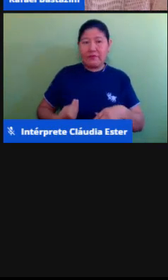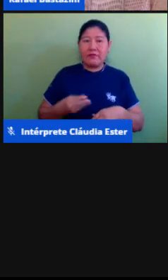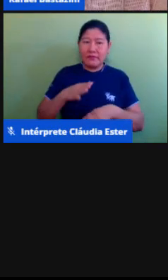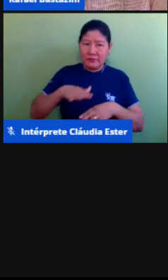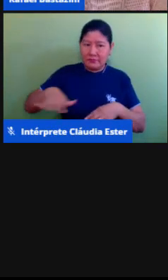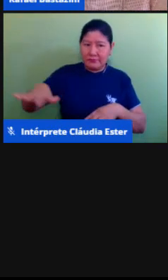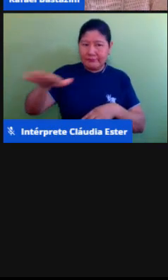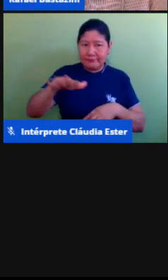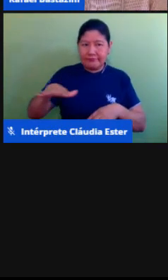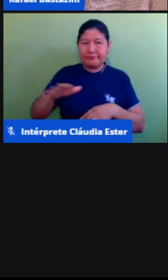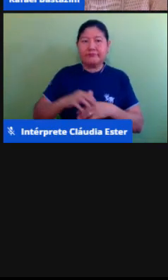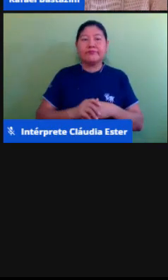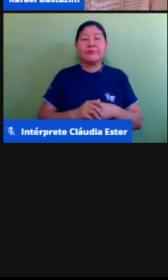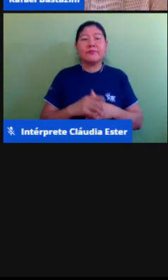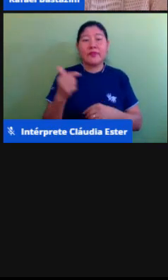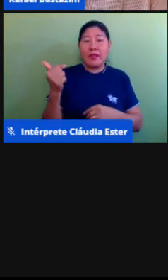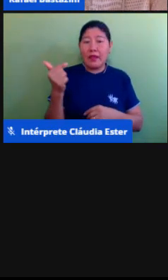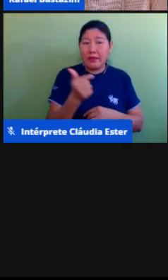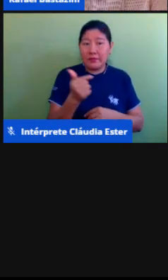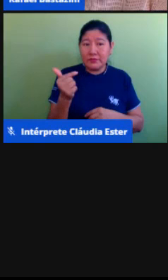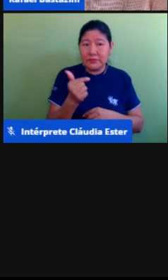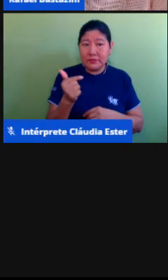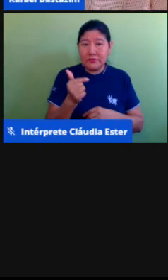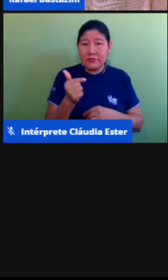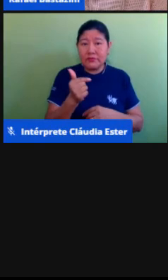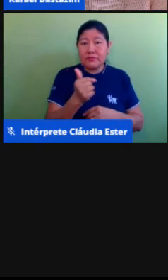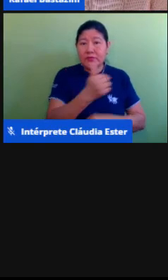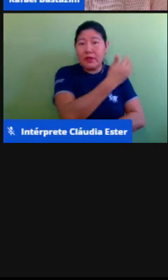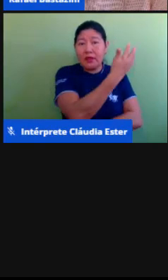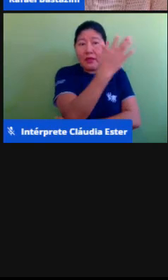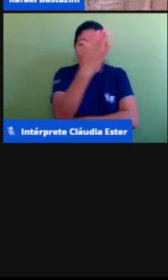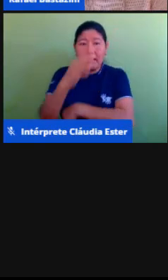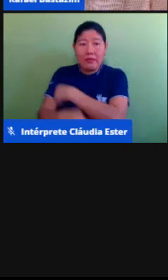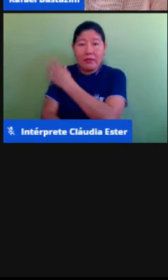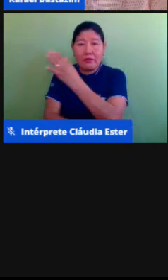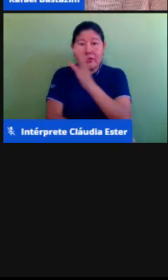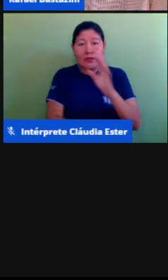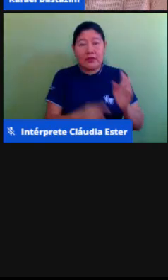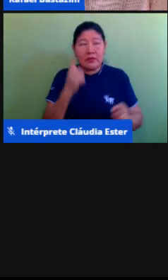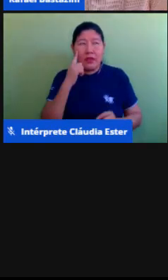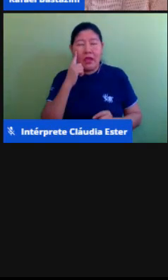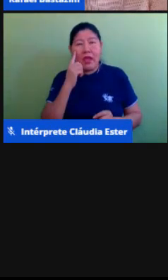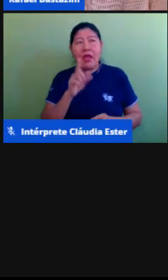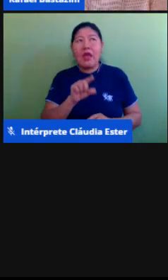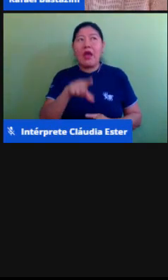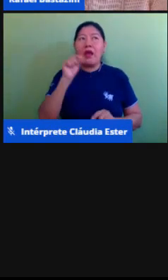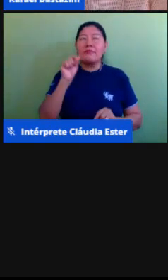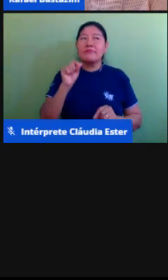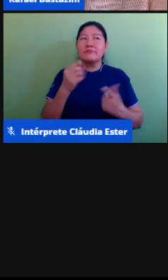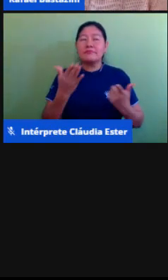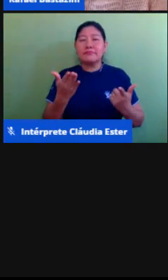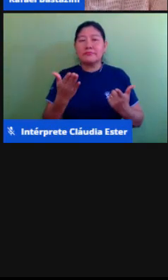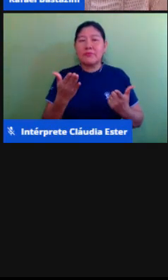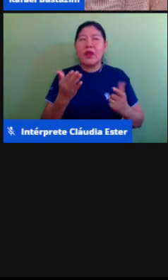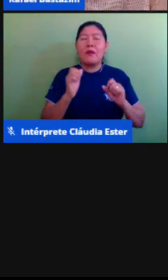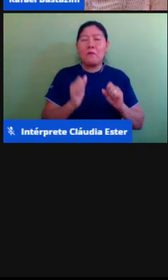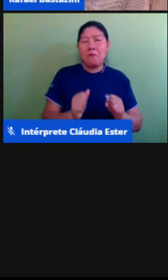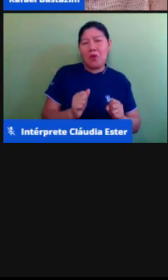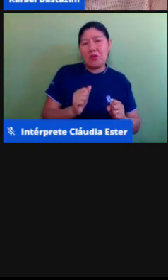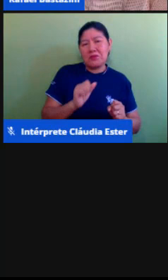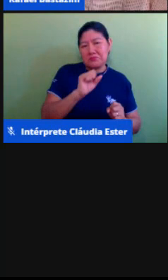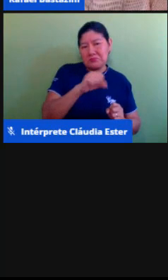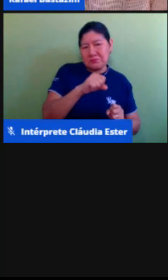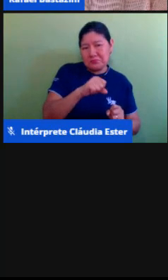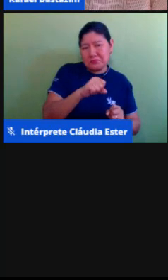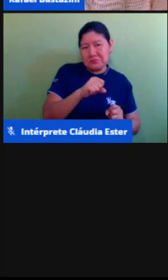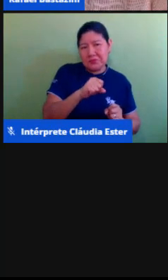segunda paisagem que ele fala seria uma paisagem alternativa. Essa paisagem alternativa diz respeito